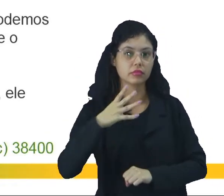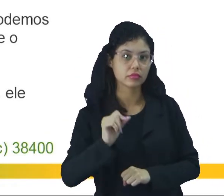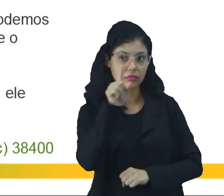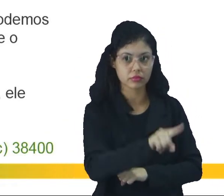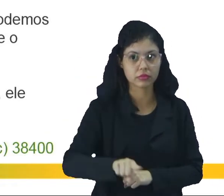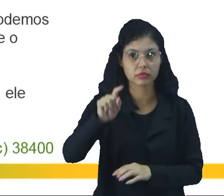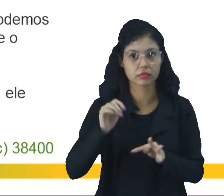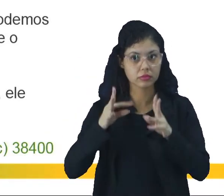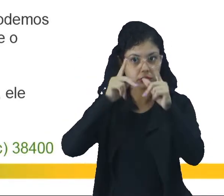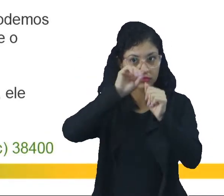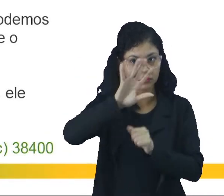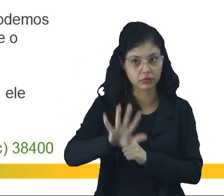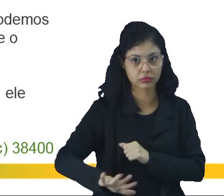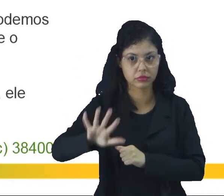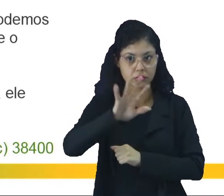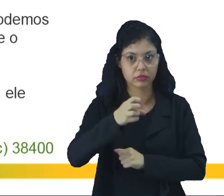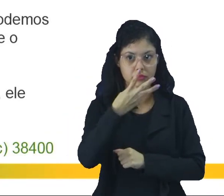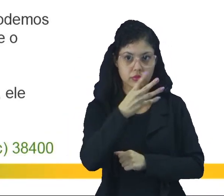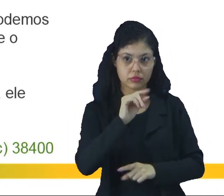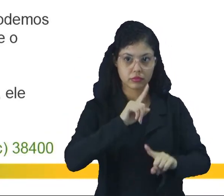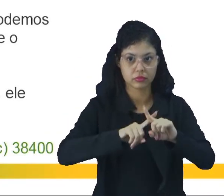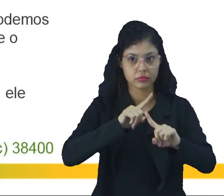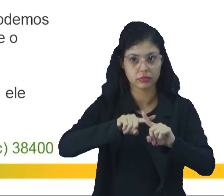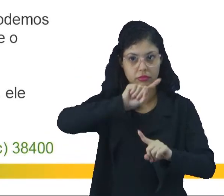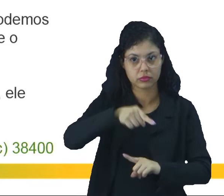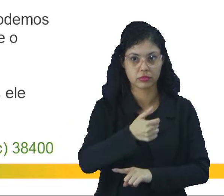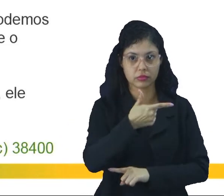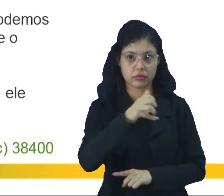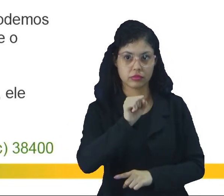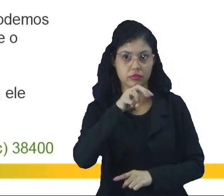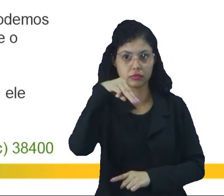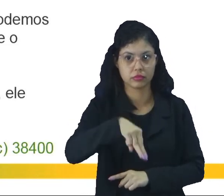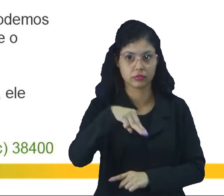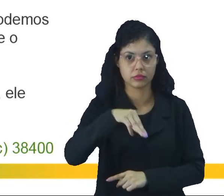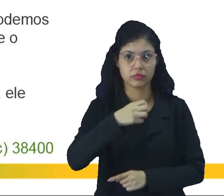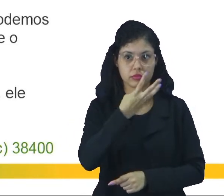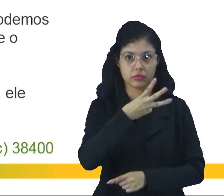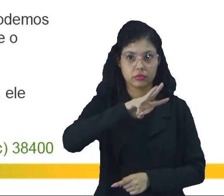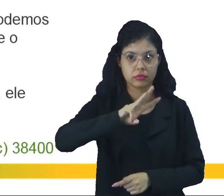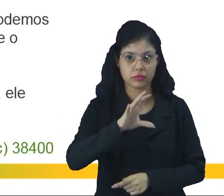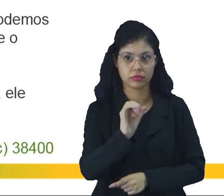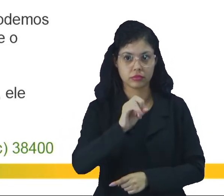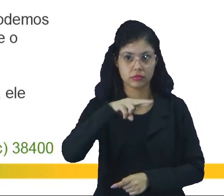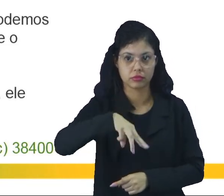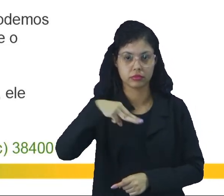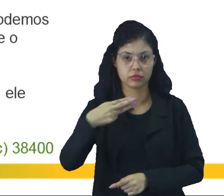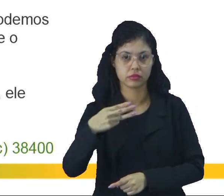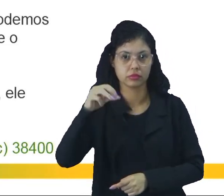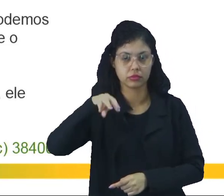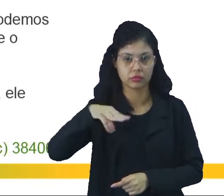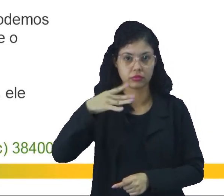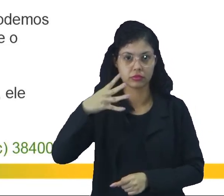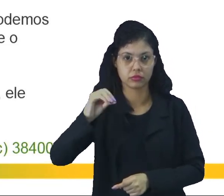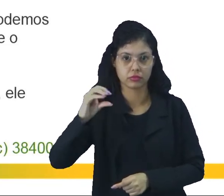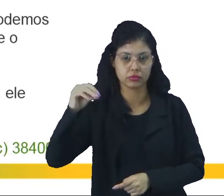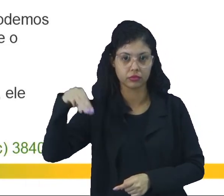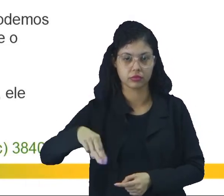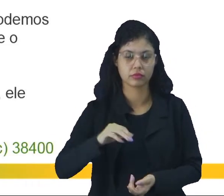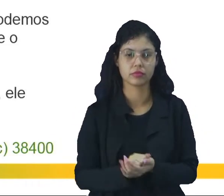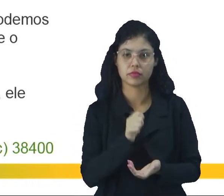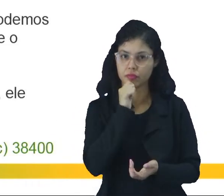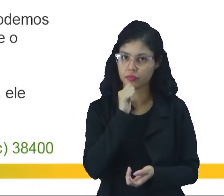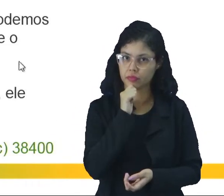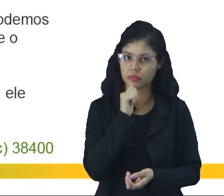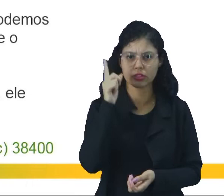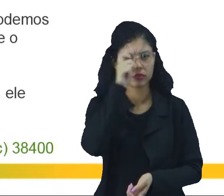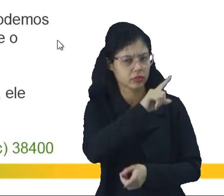voltas completas, é só pegar 30 vezes 1.280, então é 38.400 metros. Perceberam? Não